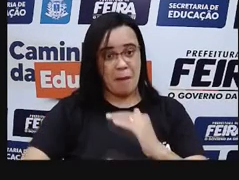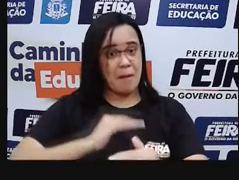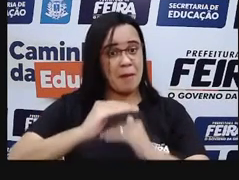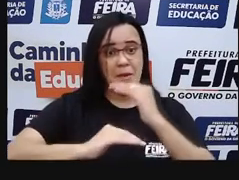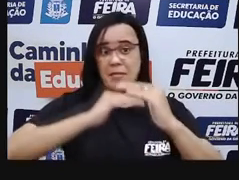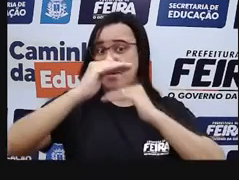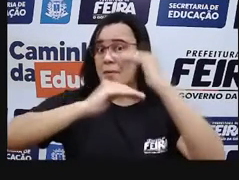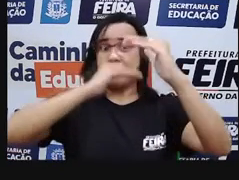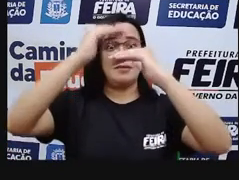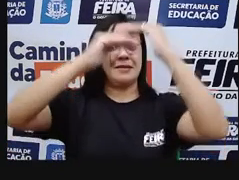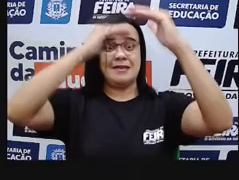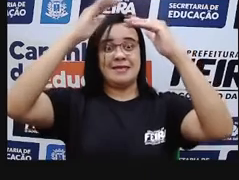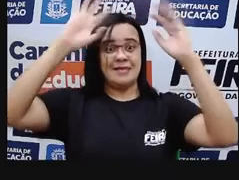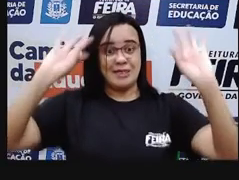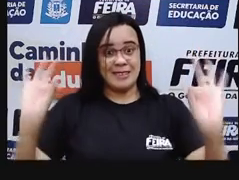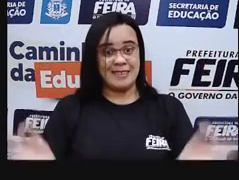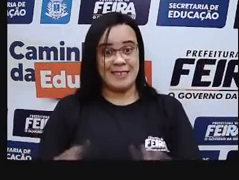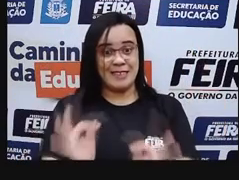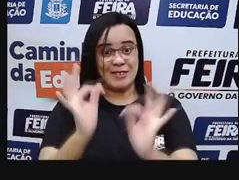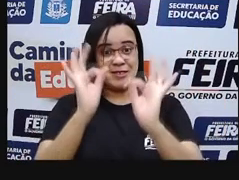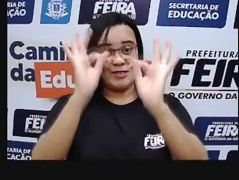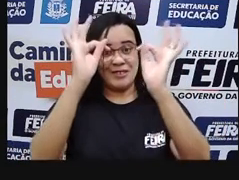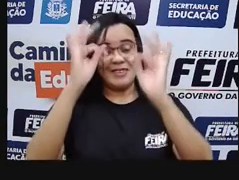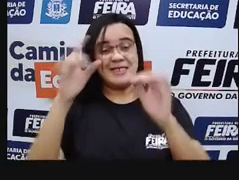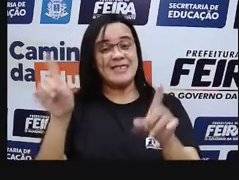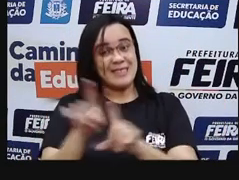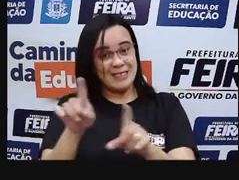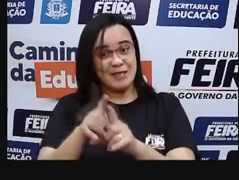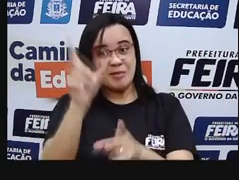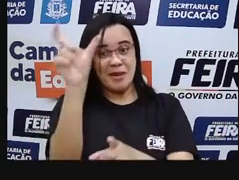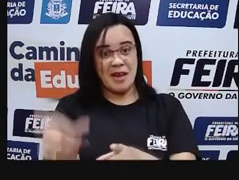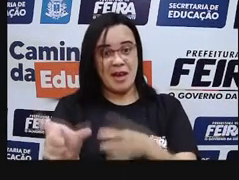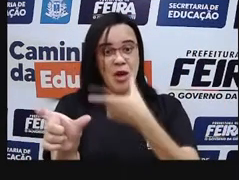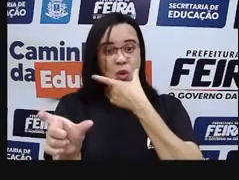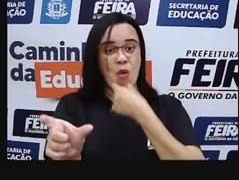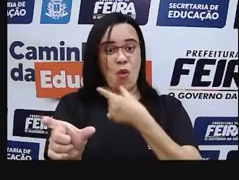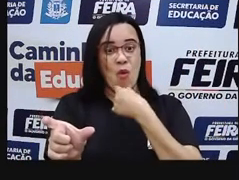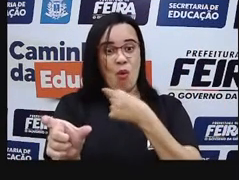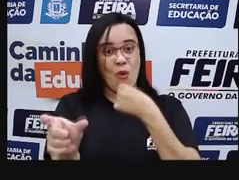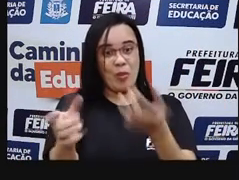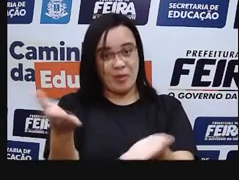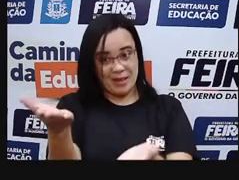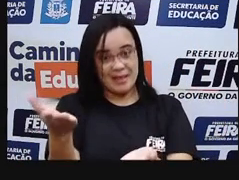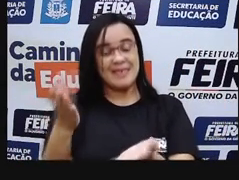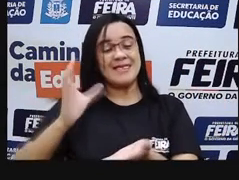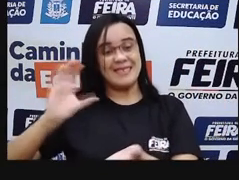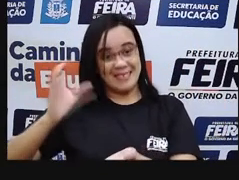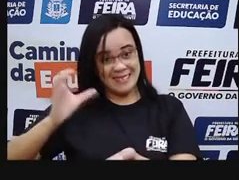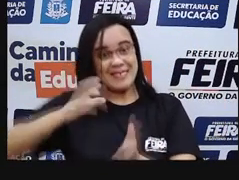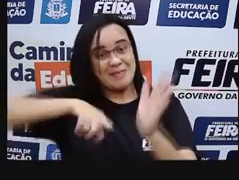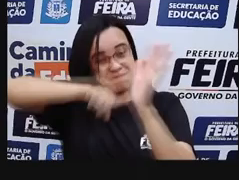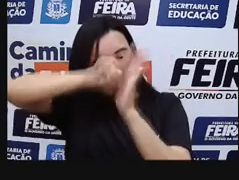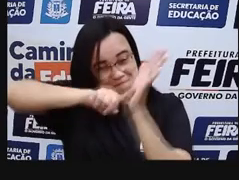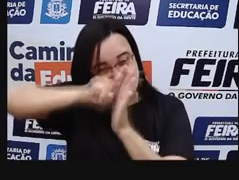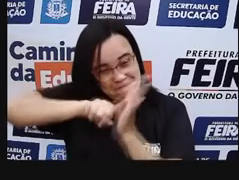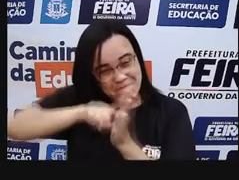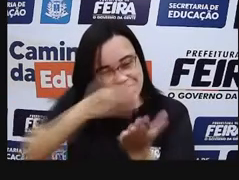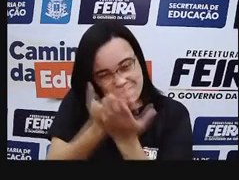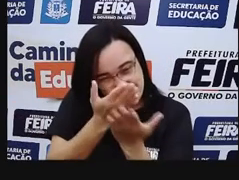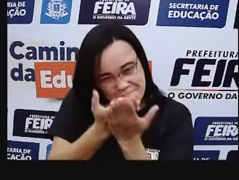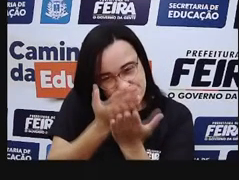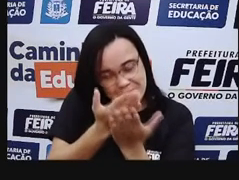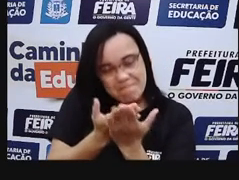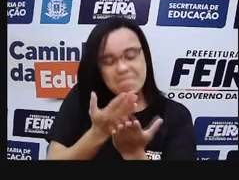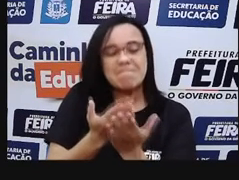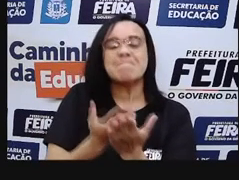tecnológicos graça a Esse estudo que foi entre "um acaso né uma uma contaminação